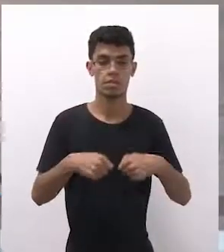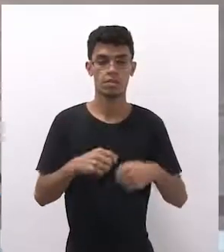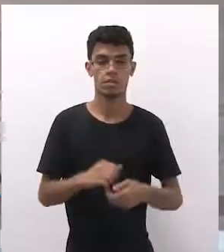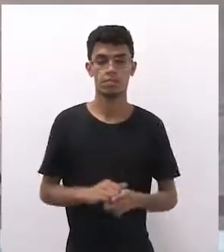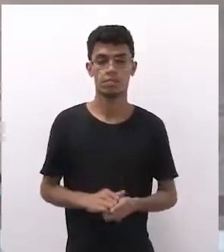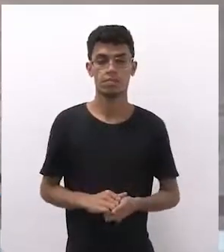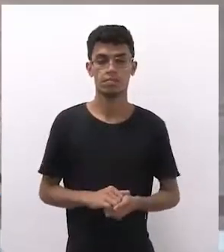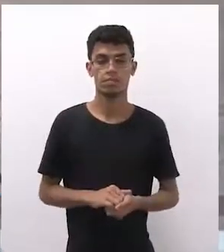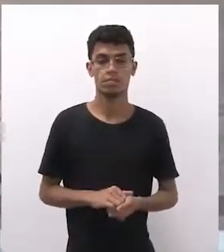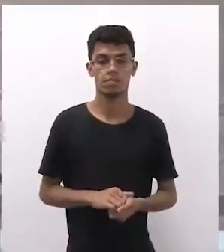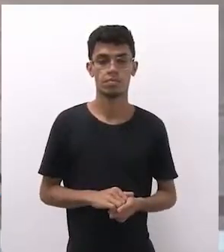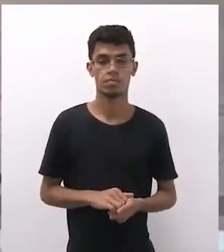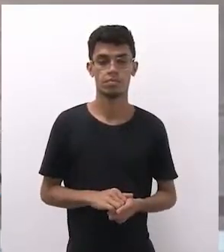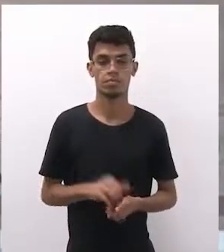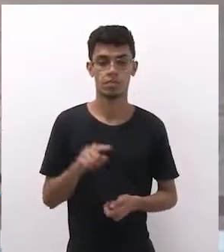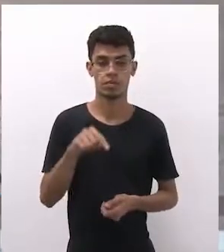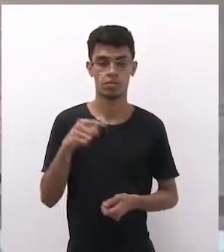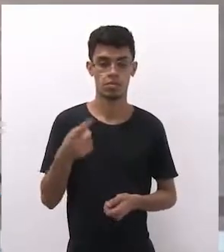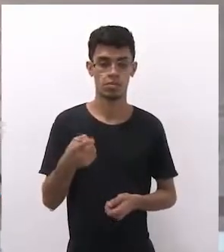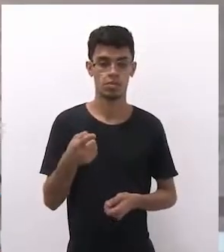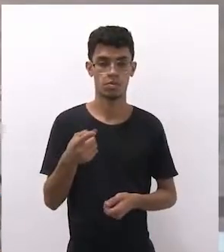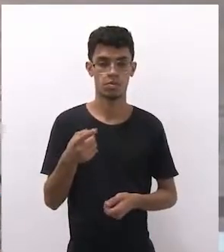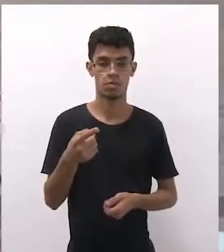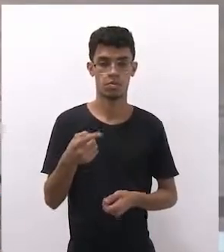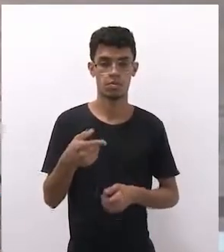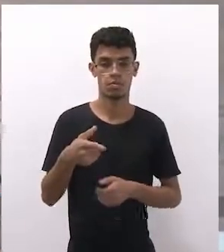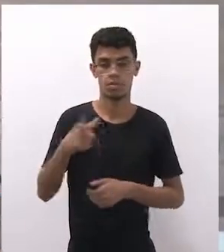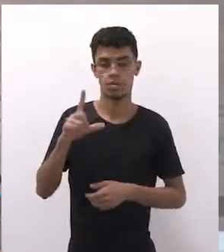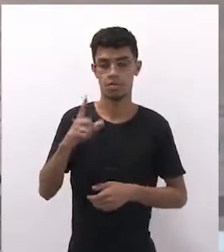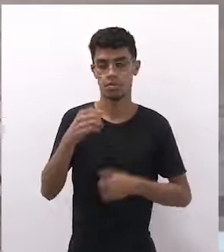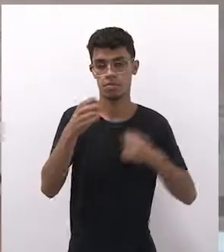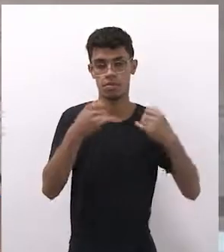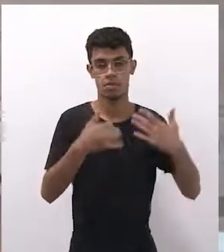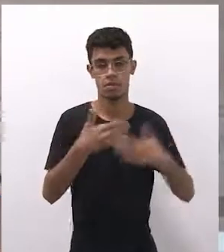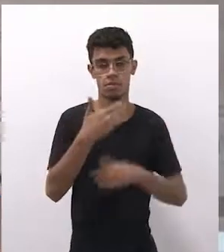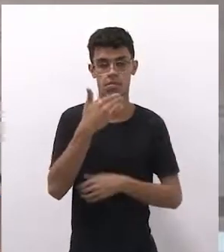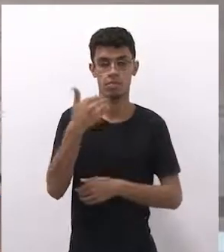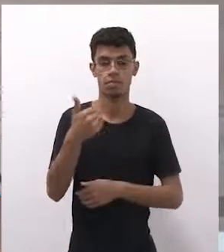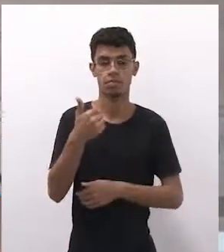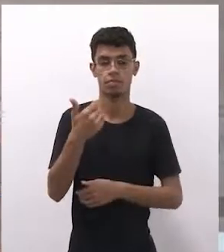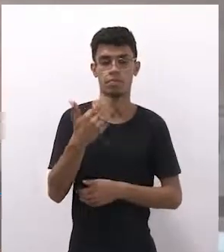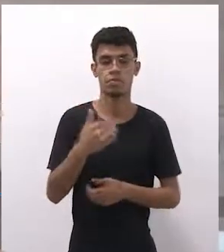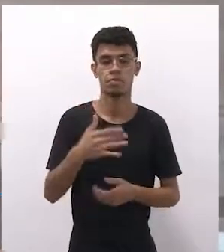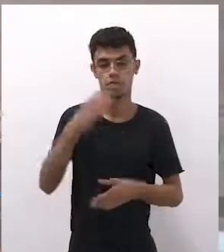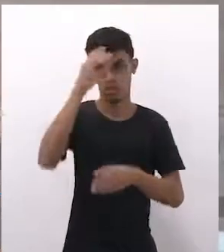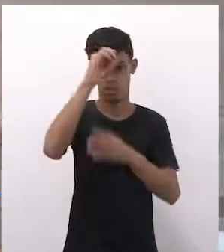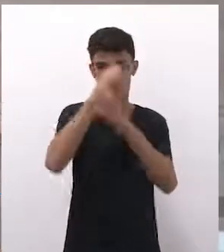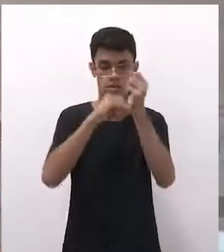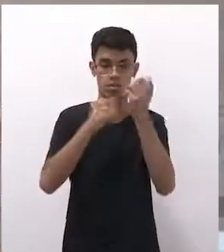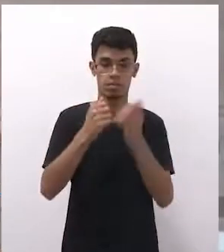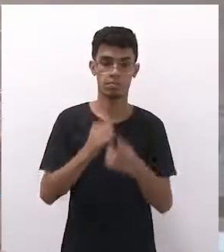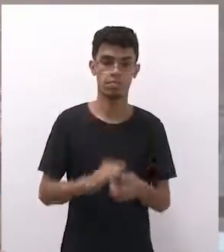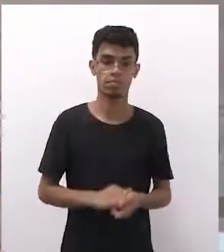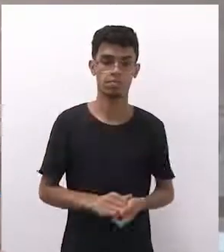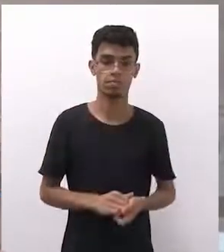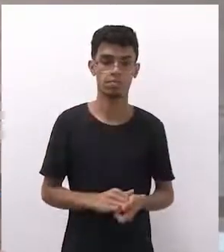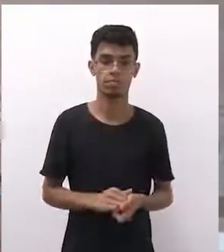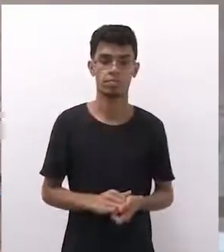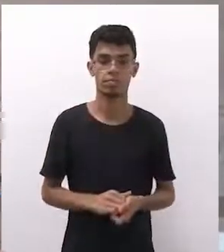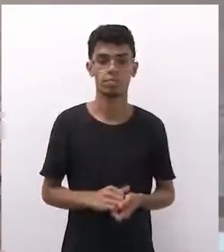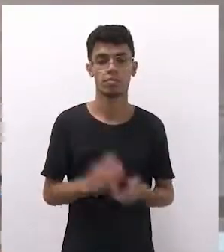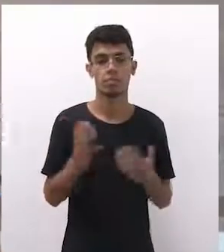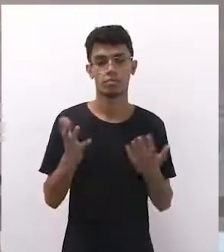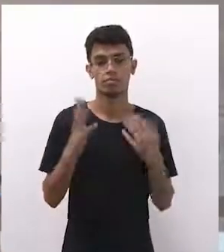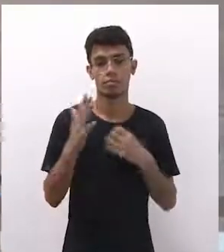Se vocês quiserem, eu volto depois um pouquinho, né, nesse ponto da aprendizagem, mas eu acho que também vocês não precisam tanto saber